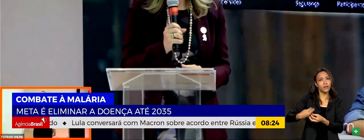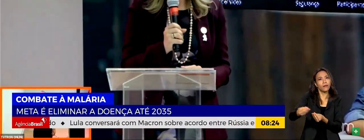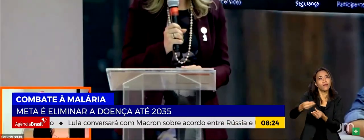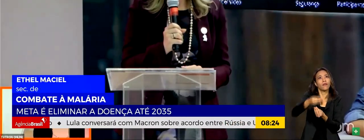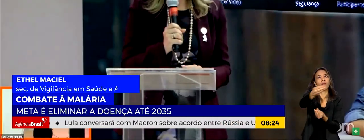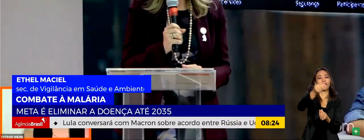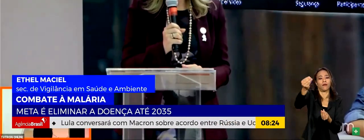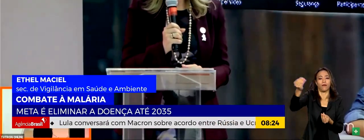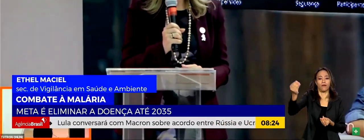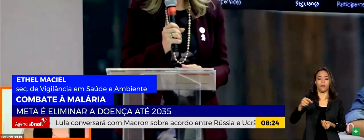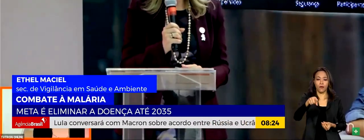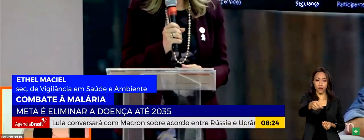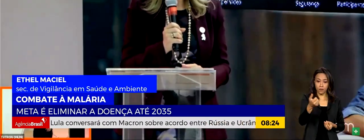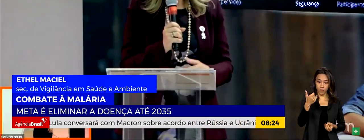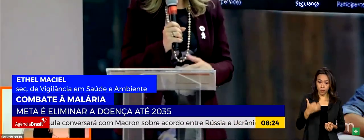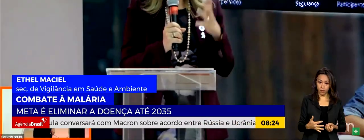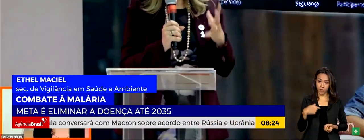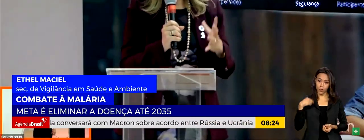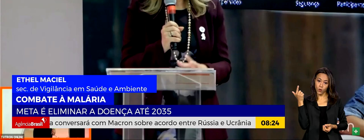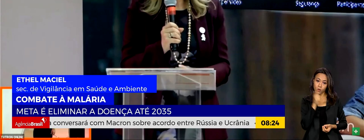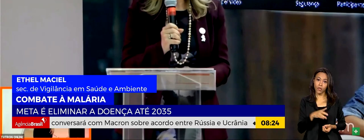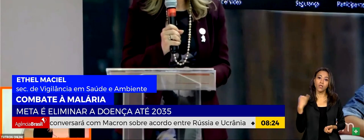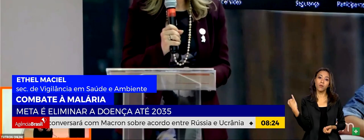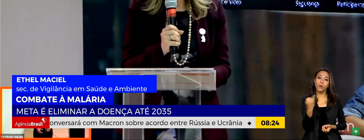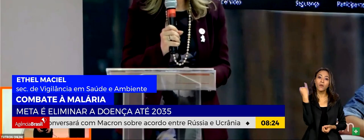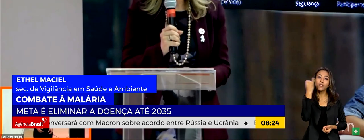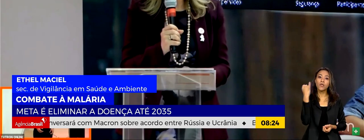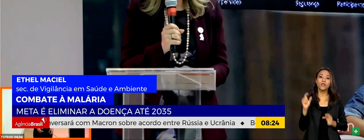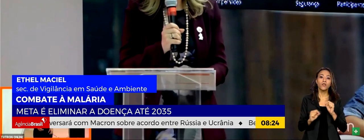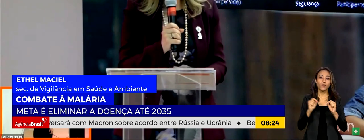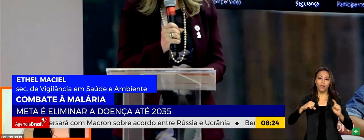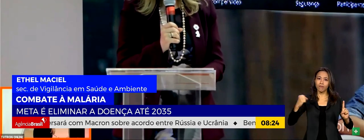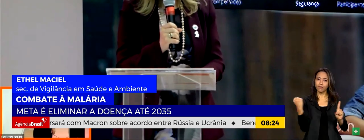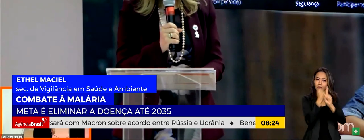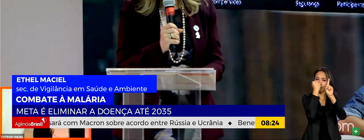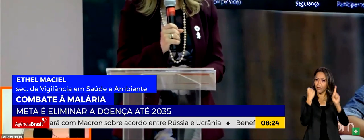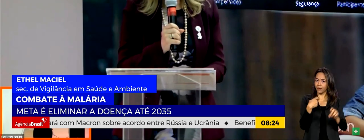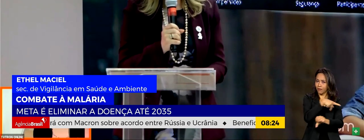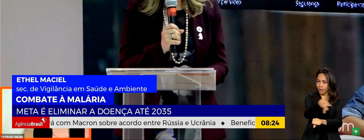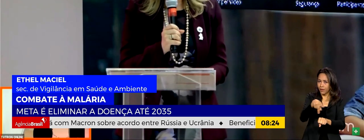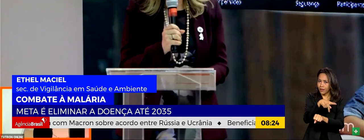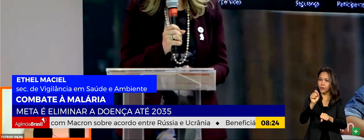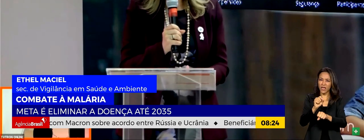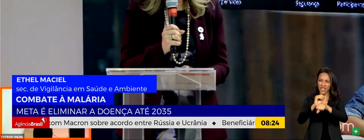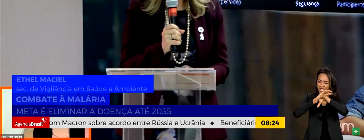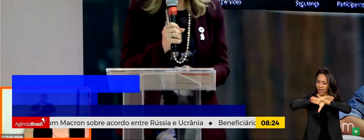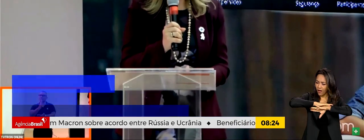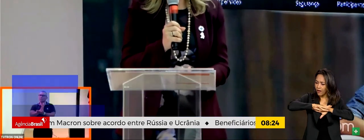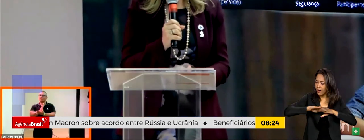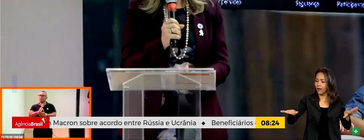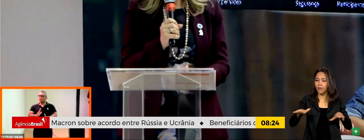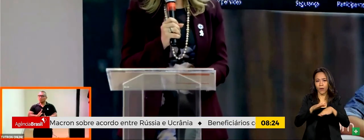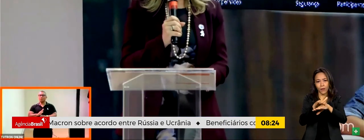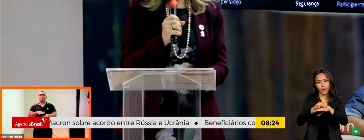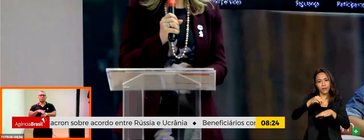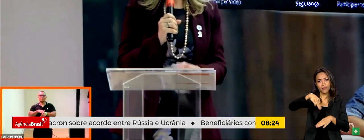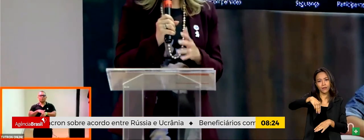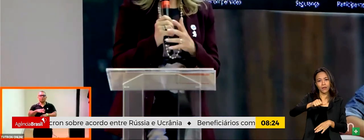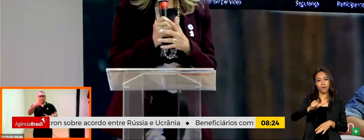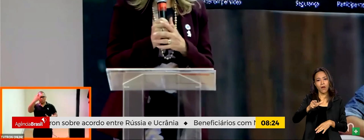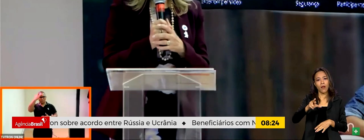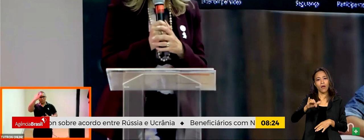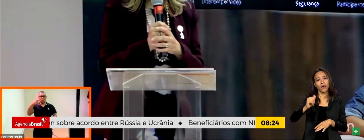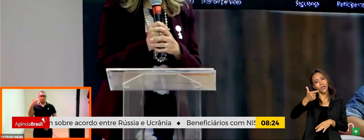a esse importante marco para o nosso país, que será a eliminação da malária e de outras